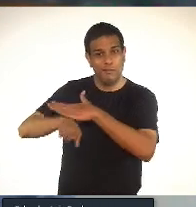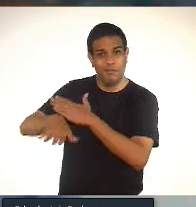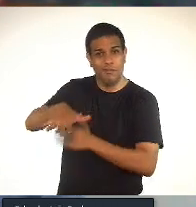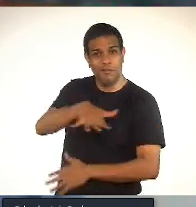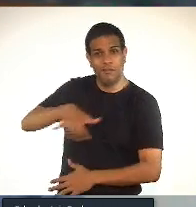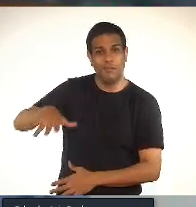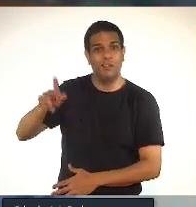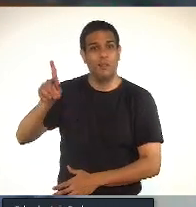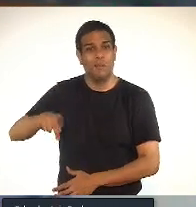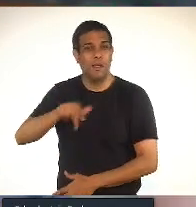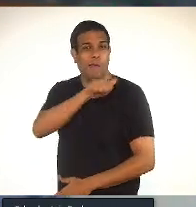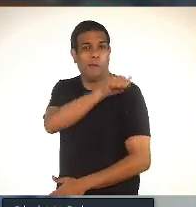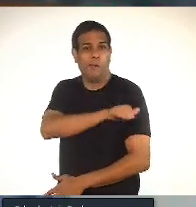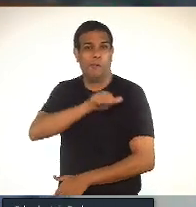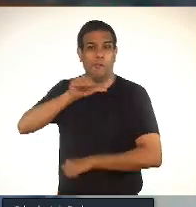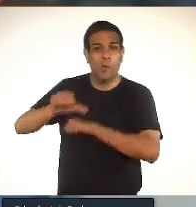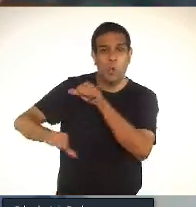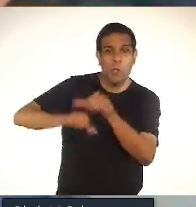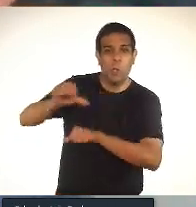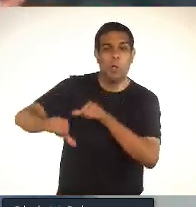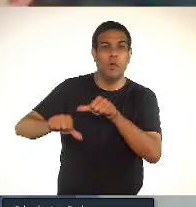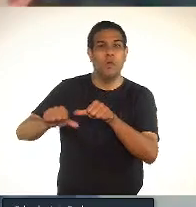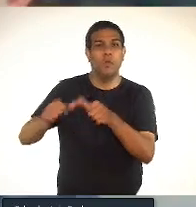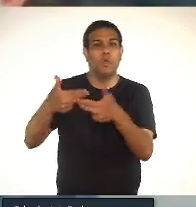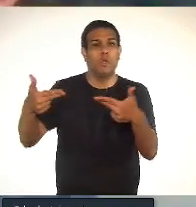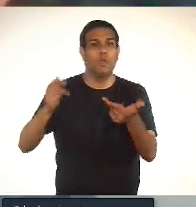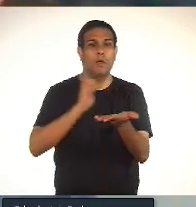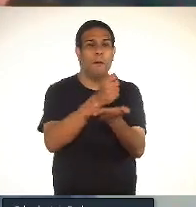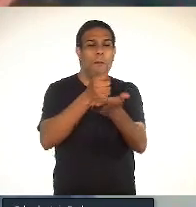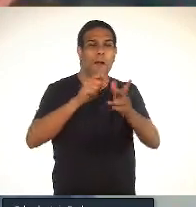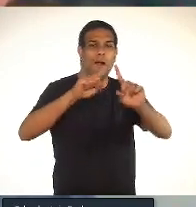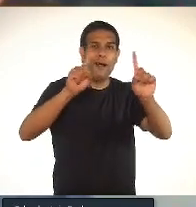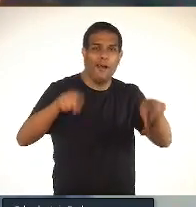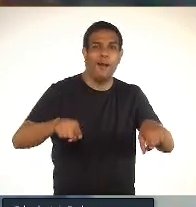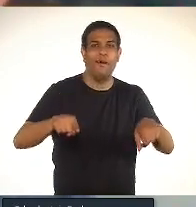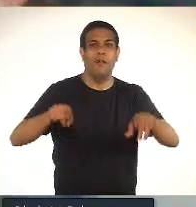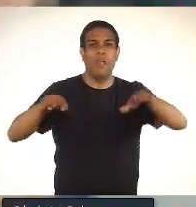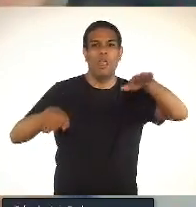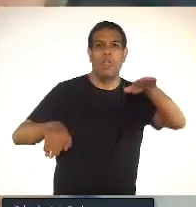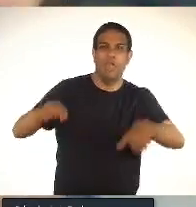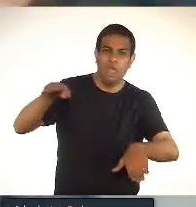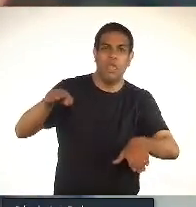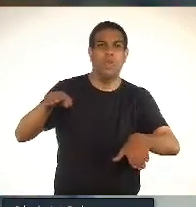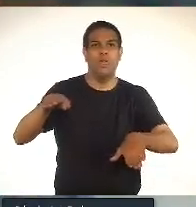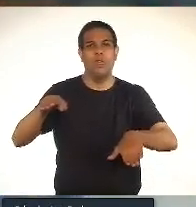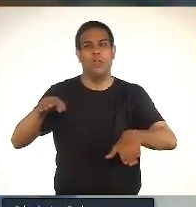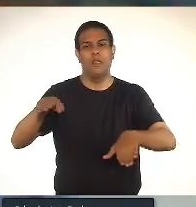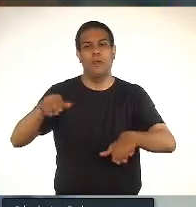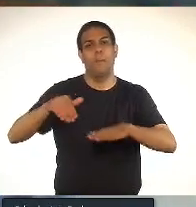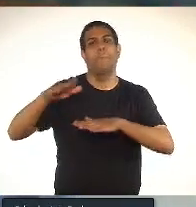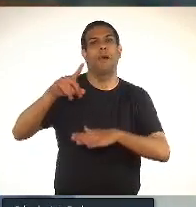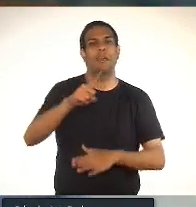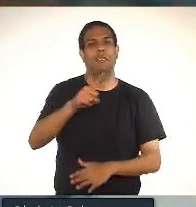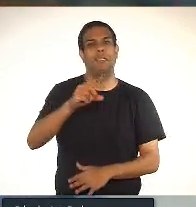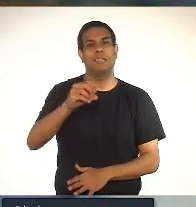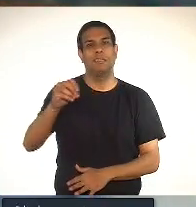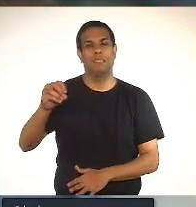Previdência. Você vai jogar como despesa de pessoal, você vai jogar essa despesa pessoal para mais de